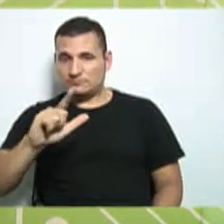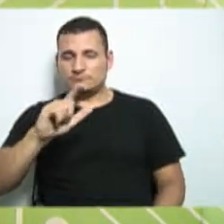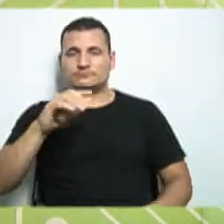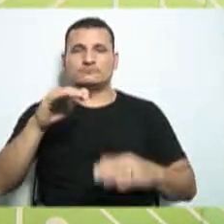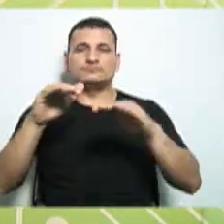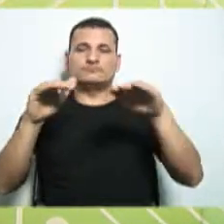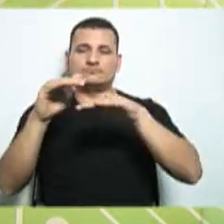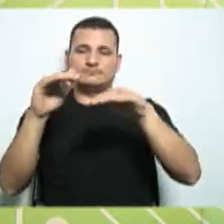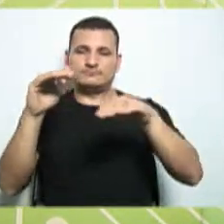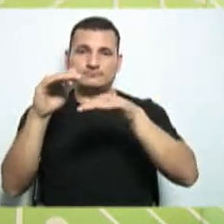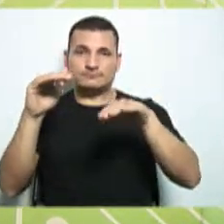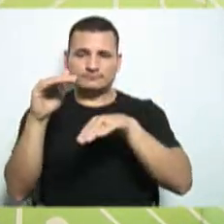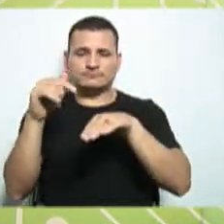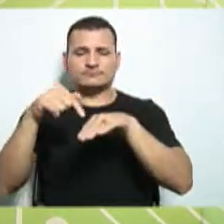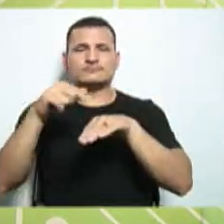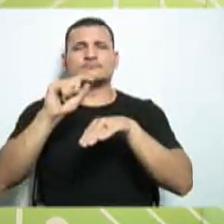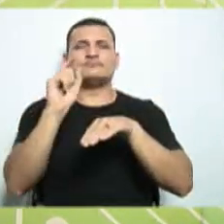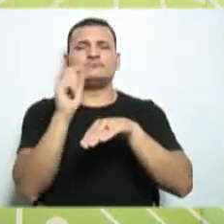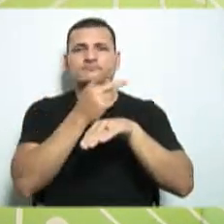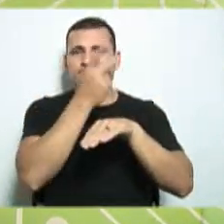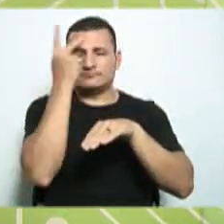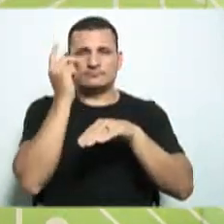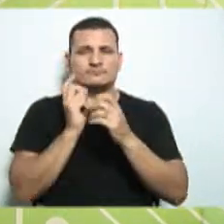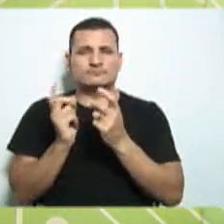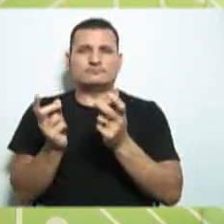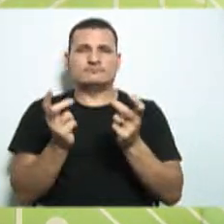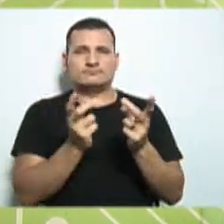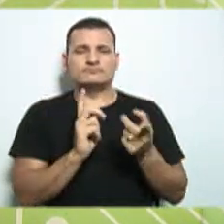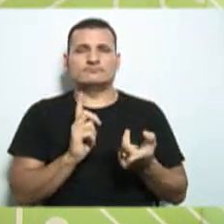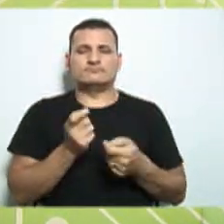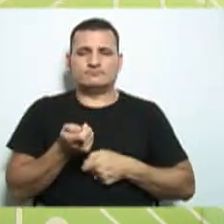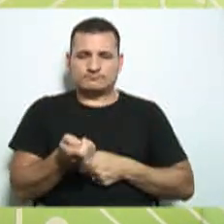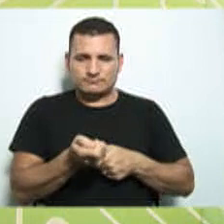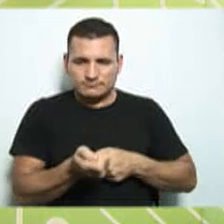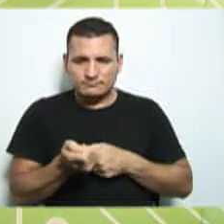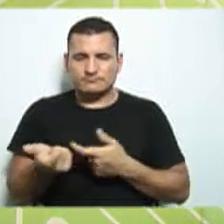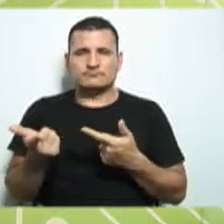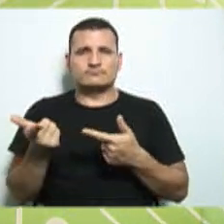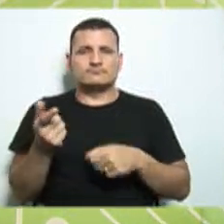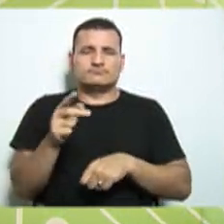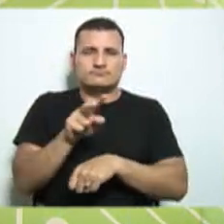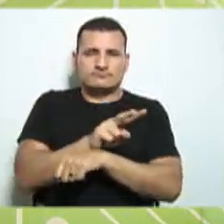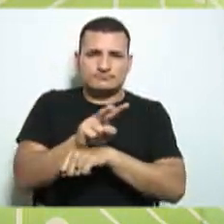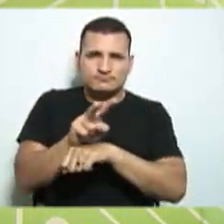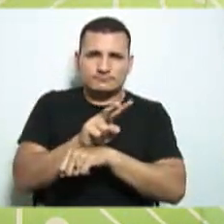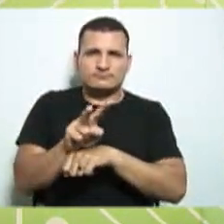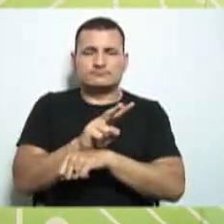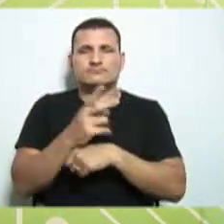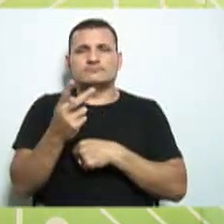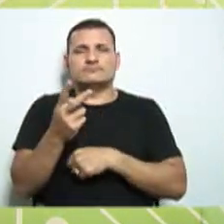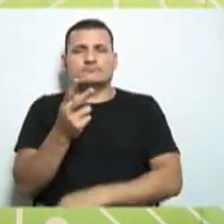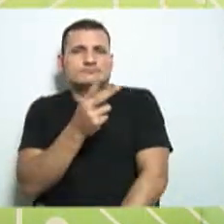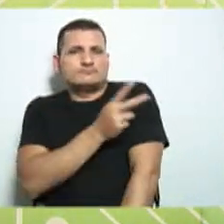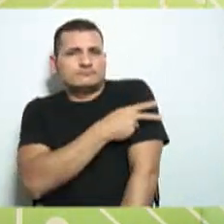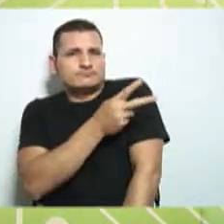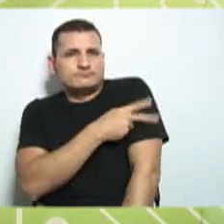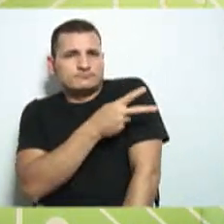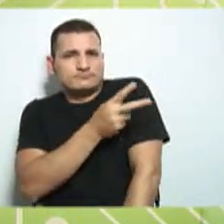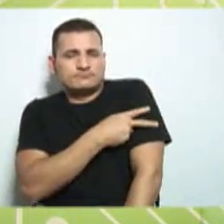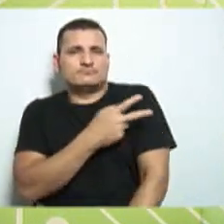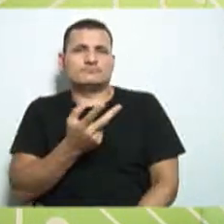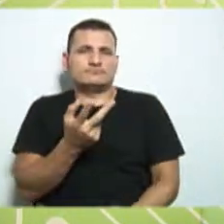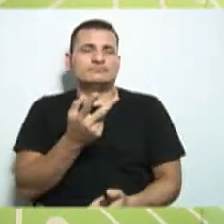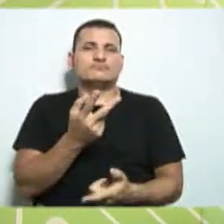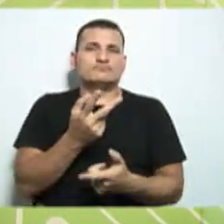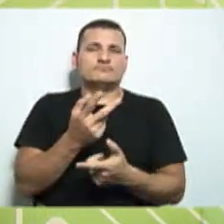os vendedores, o pessoal que trabalha com a limpeza, com a segurança, o pessoal que trabalha com a supervisão desses vendedores, é a